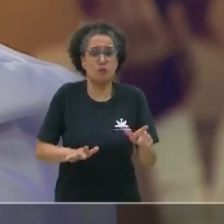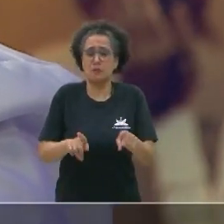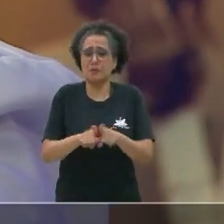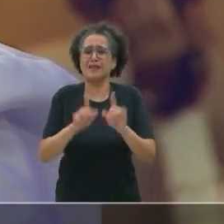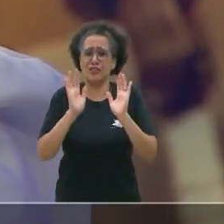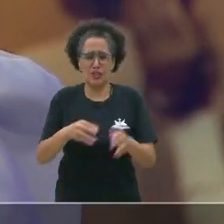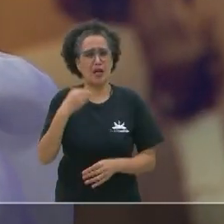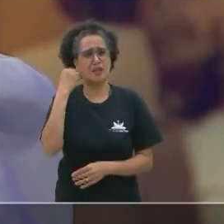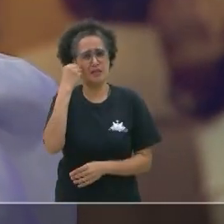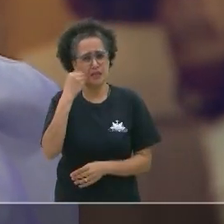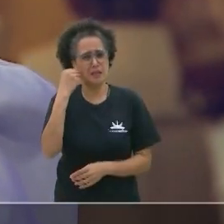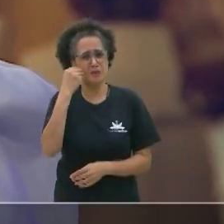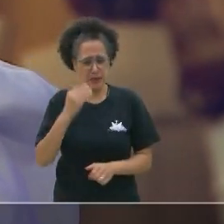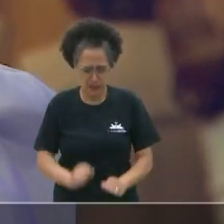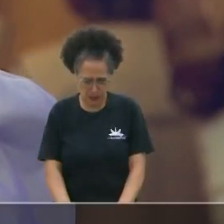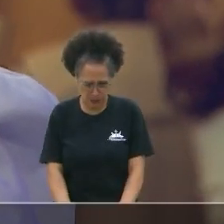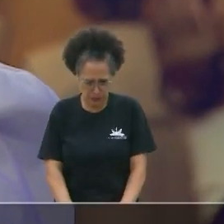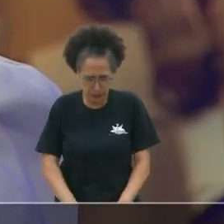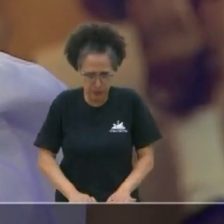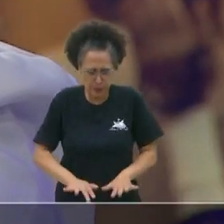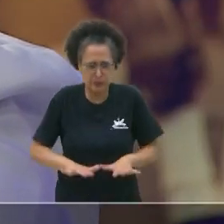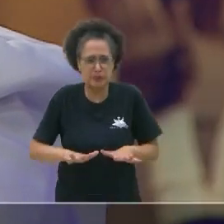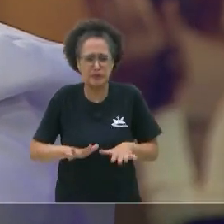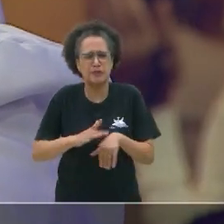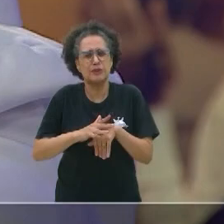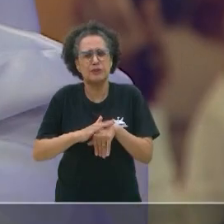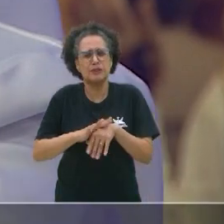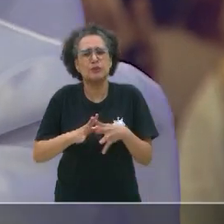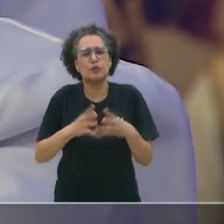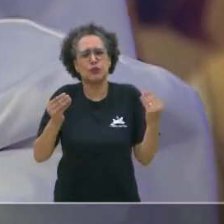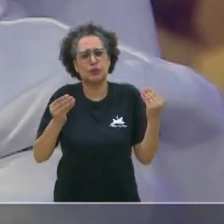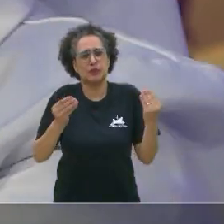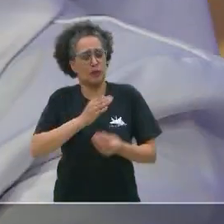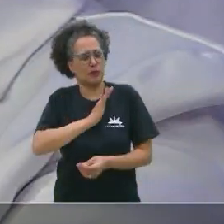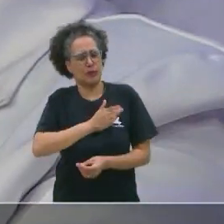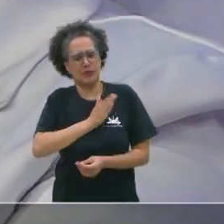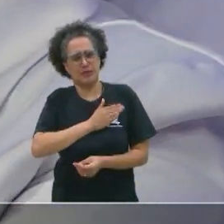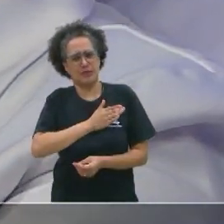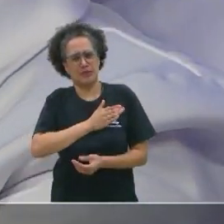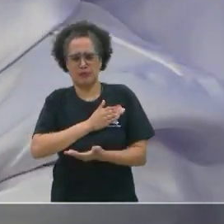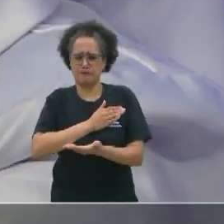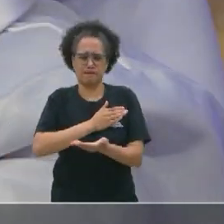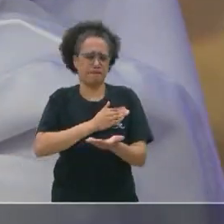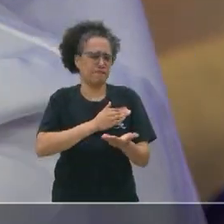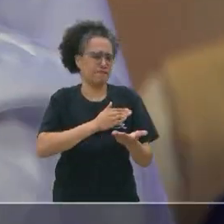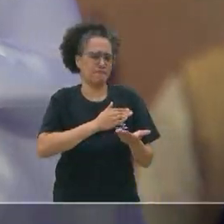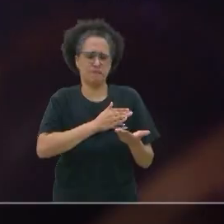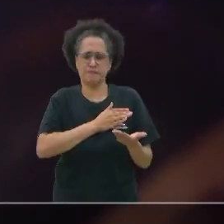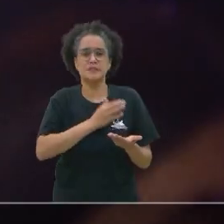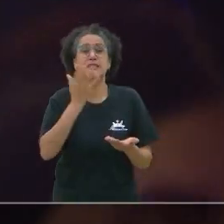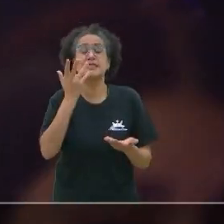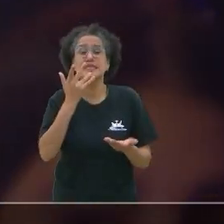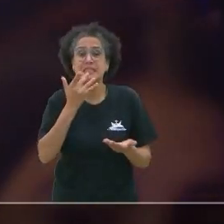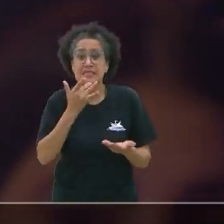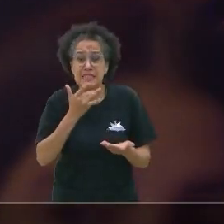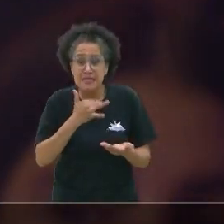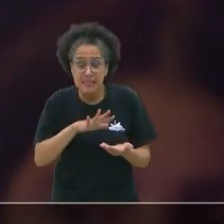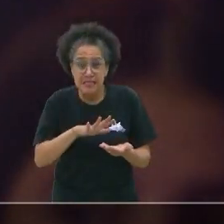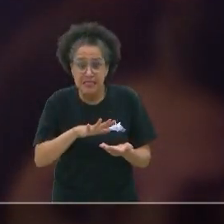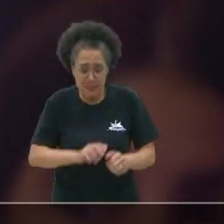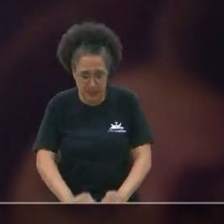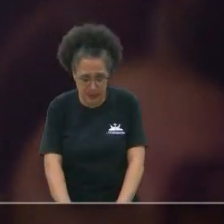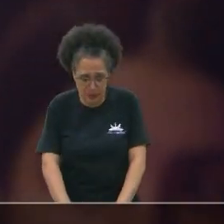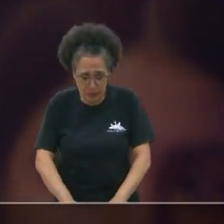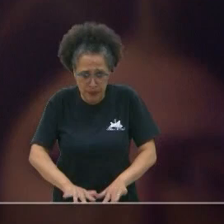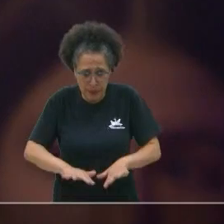que passaram por essa situação. Cura, Senhor, esses corações. Corações de crianças, Senhor, que ficaram